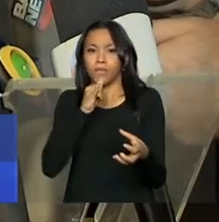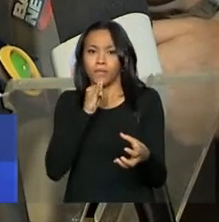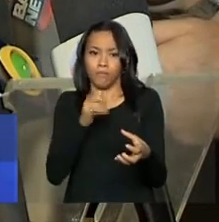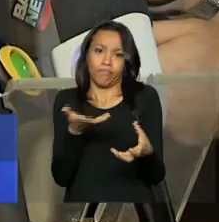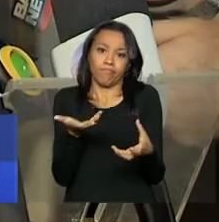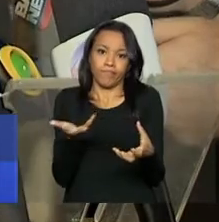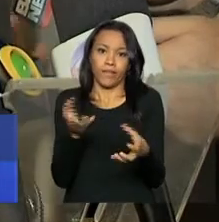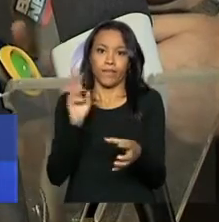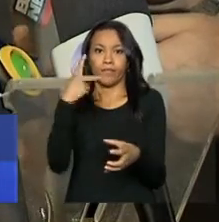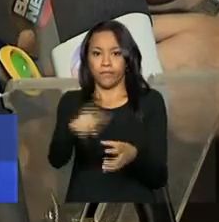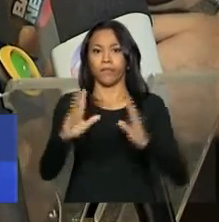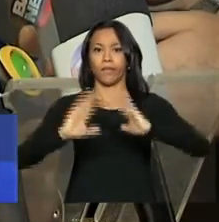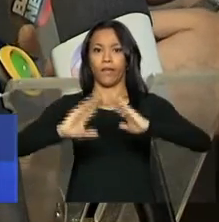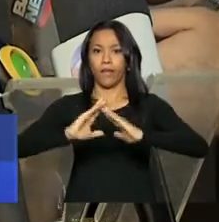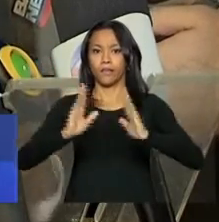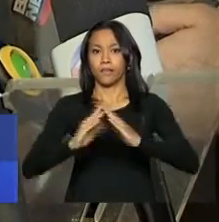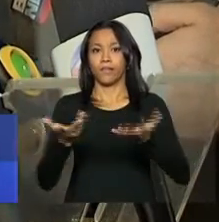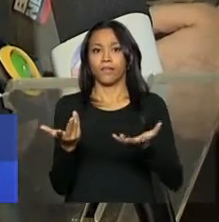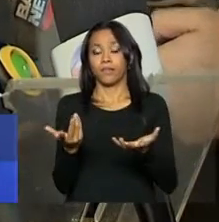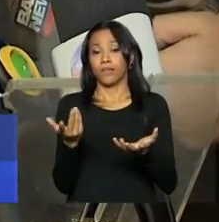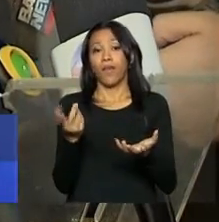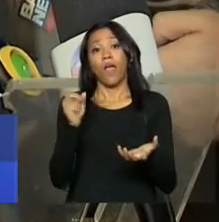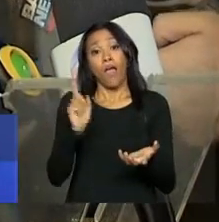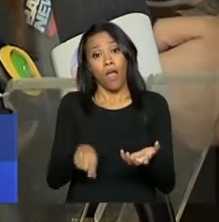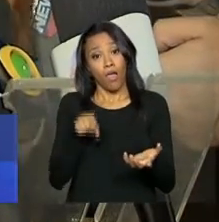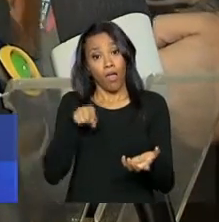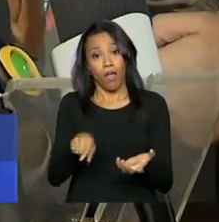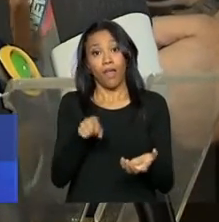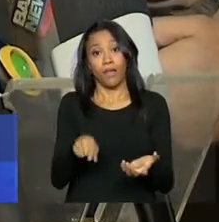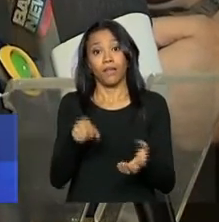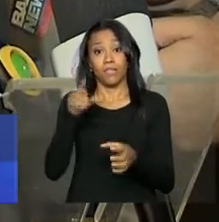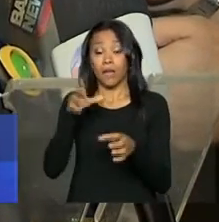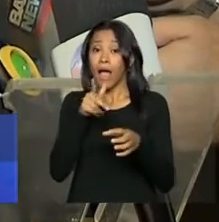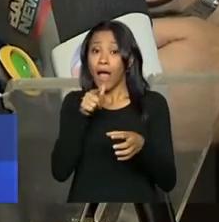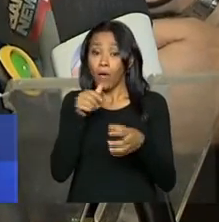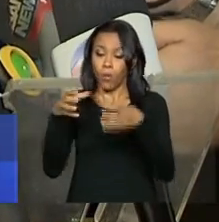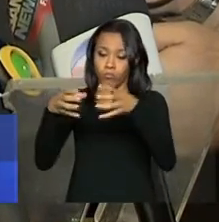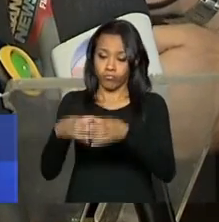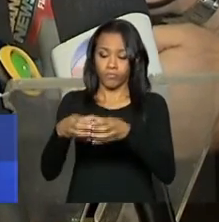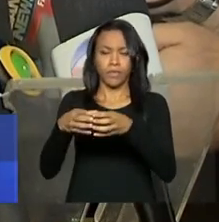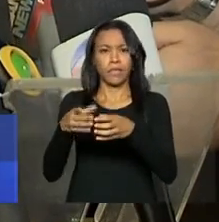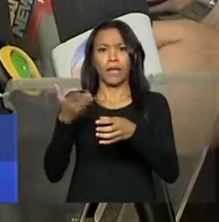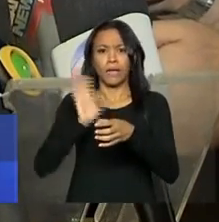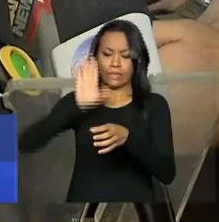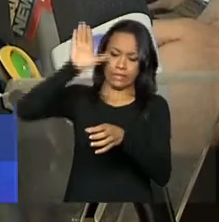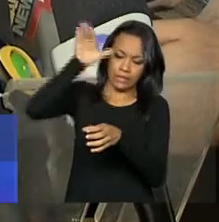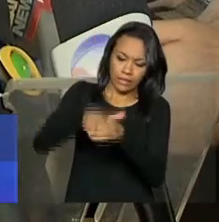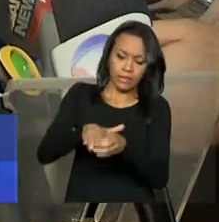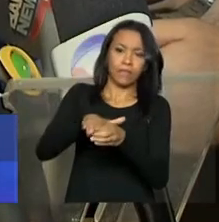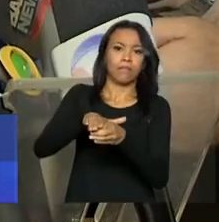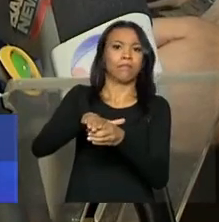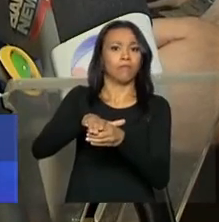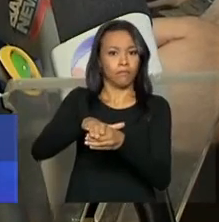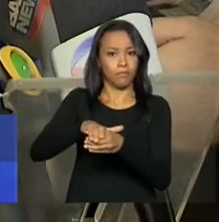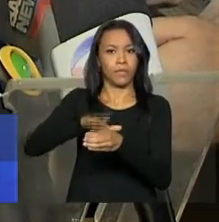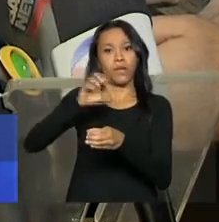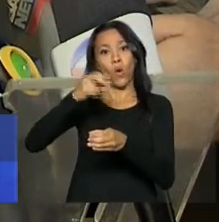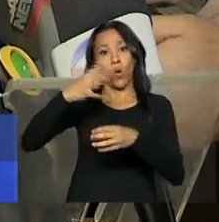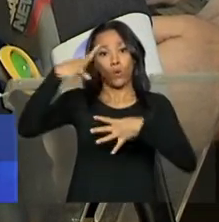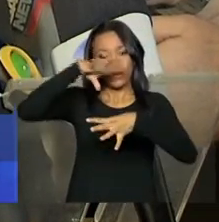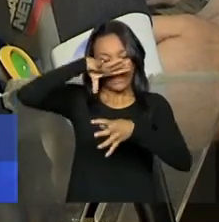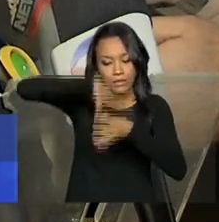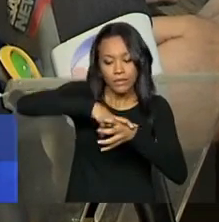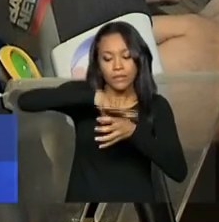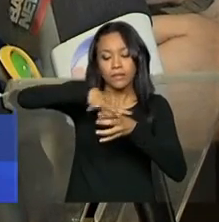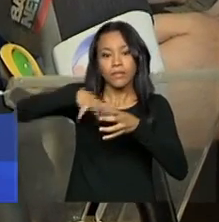d'água que não possa ser destruído é fé da caixa é hermeticamente é botar tela e